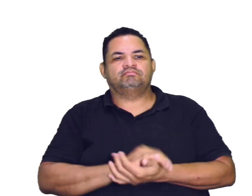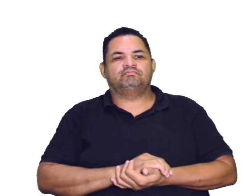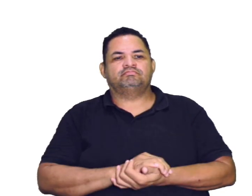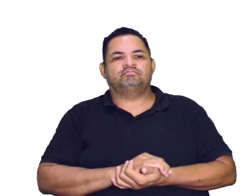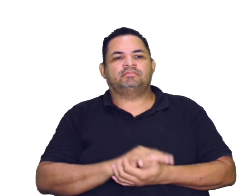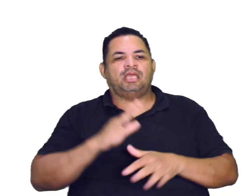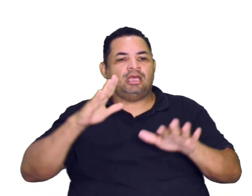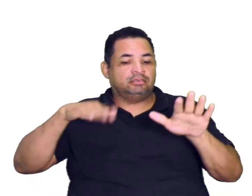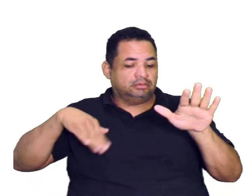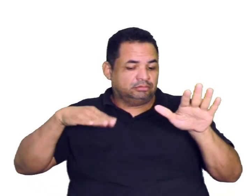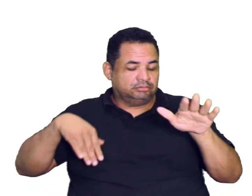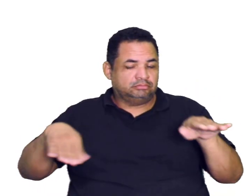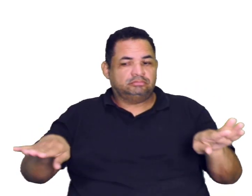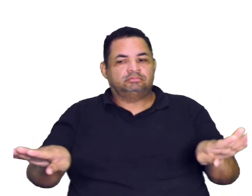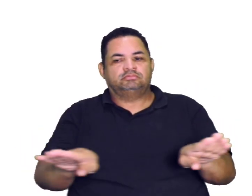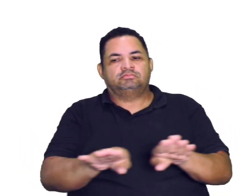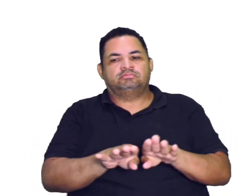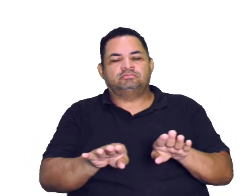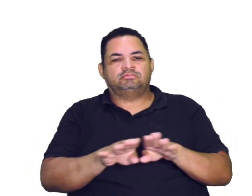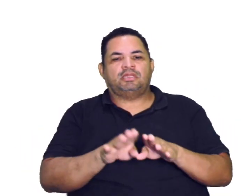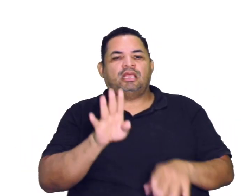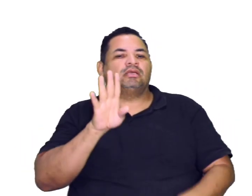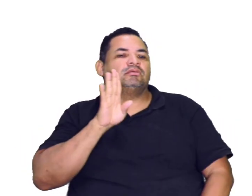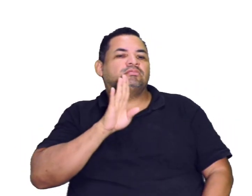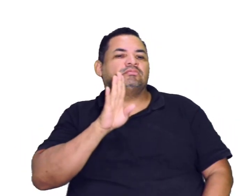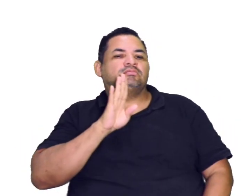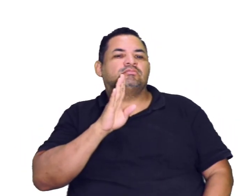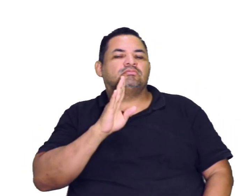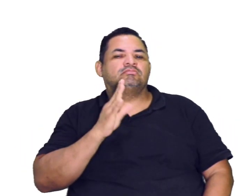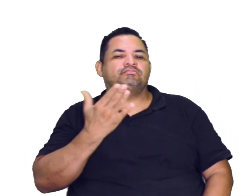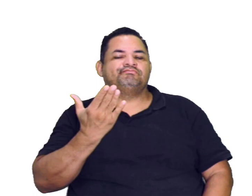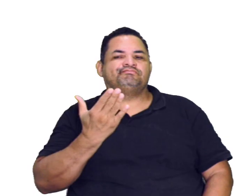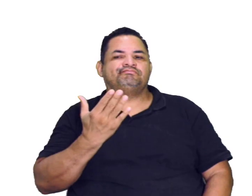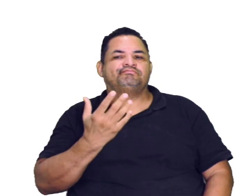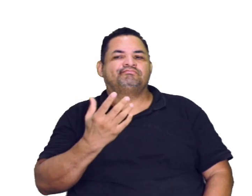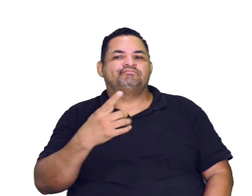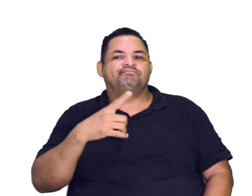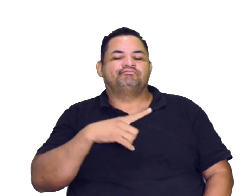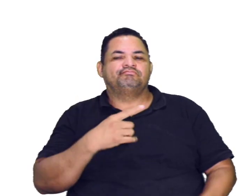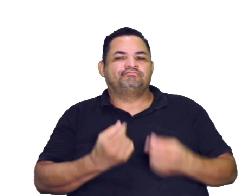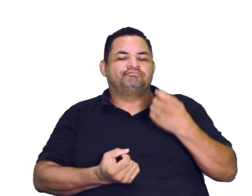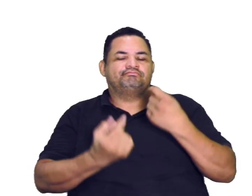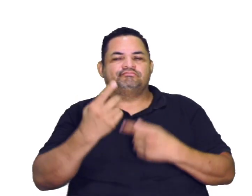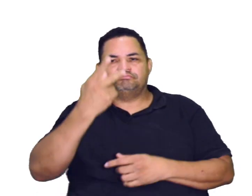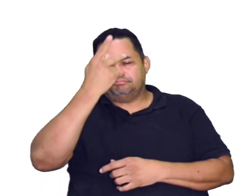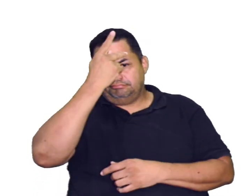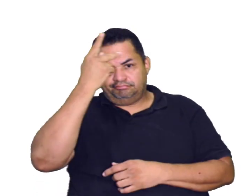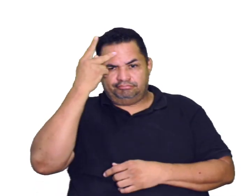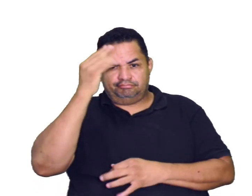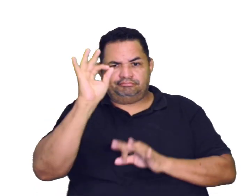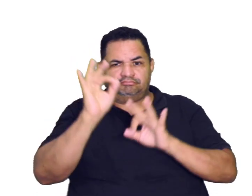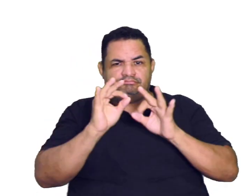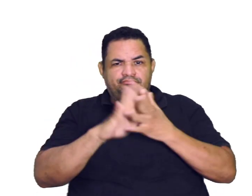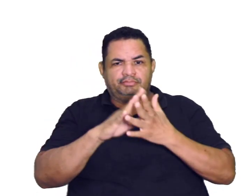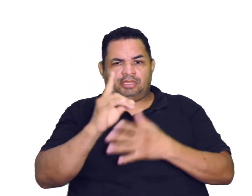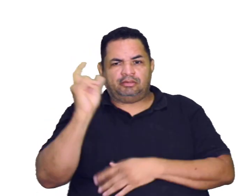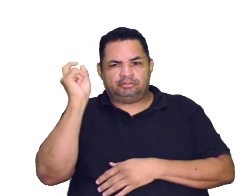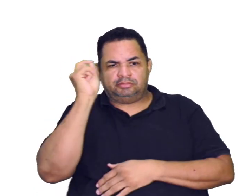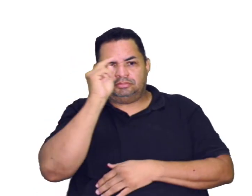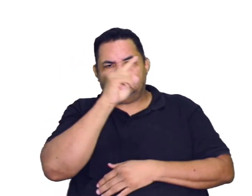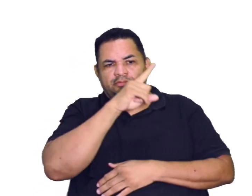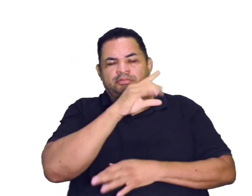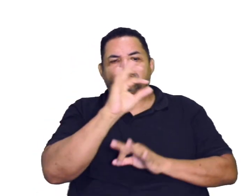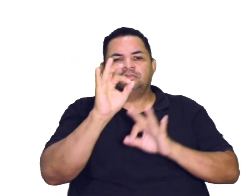citar aqui a natação. E aqui é legal que algumas pessoas têm uma maior dificuldade